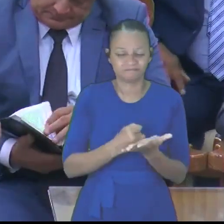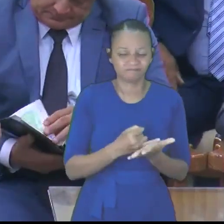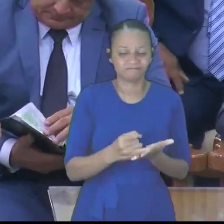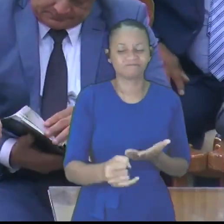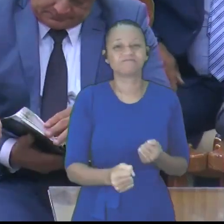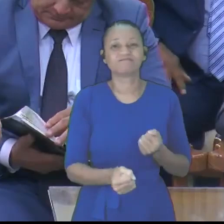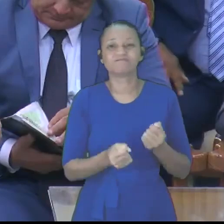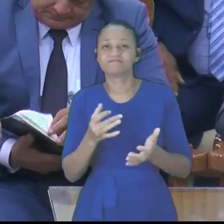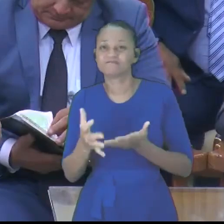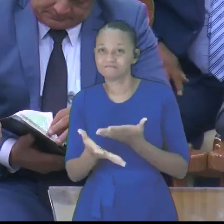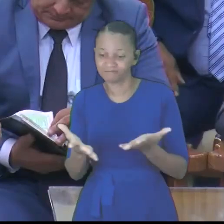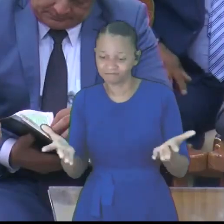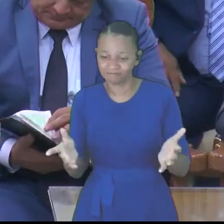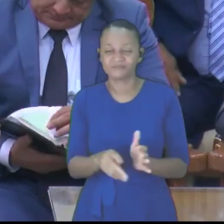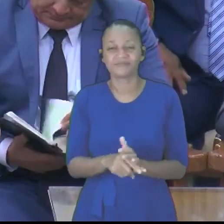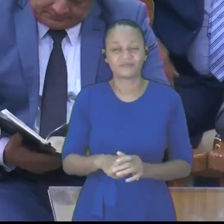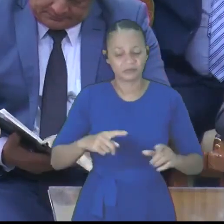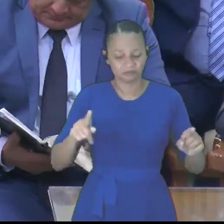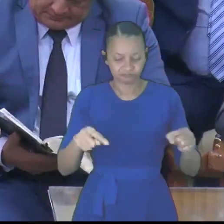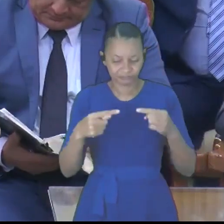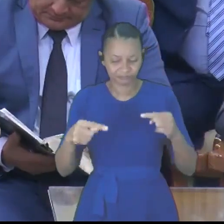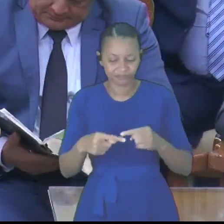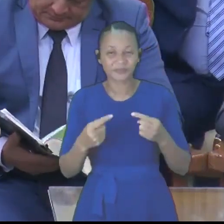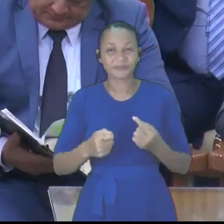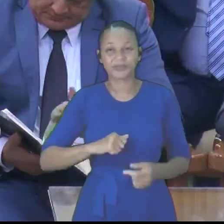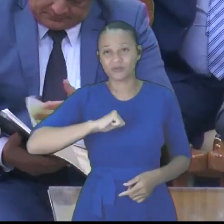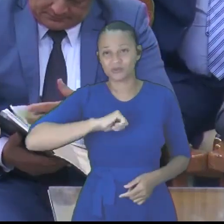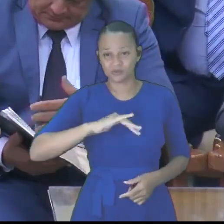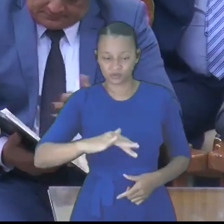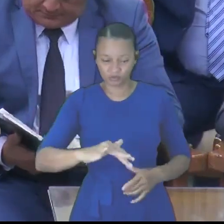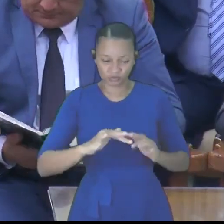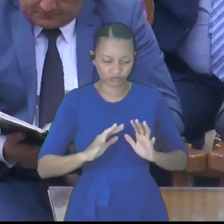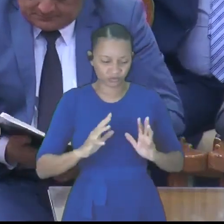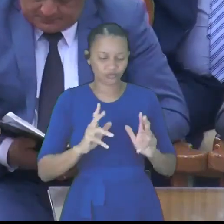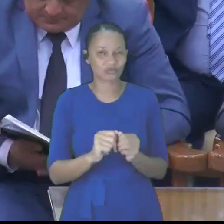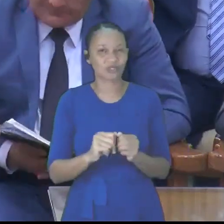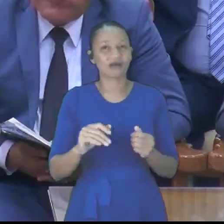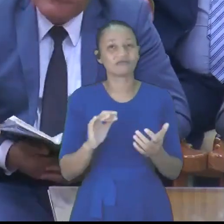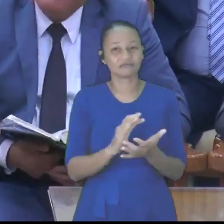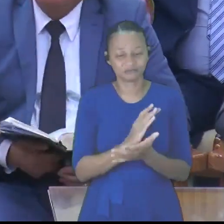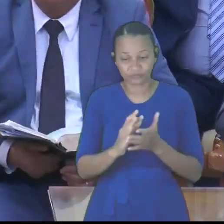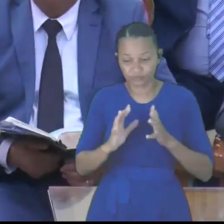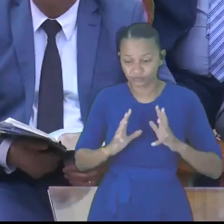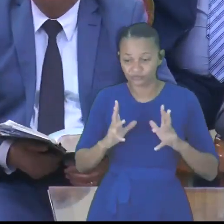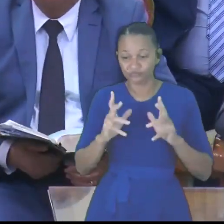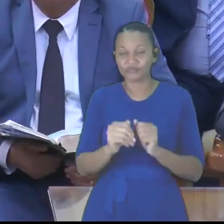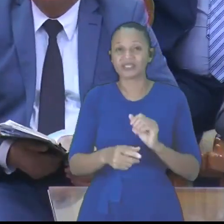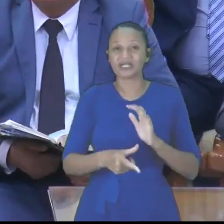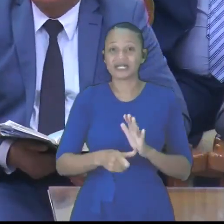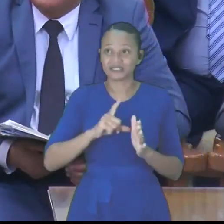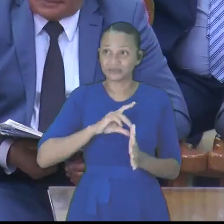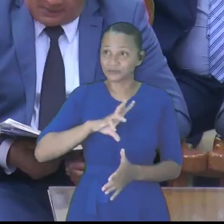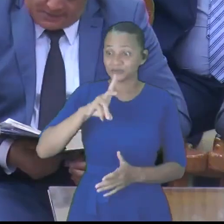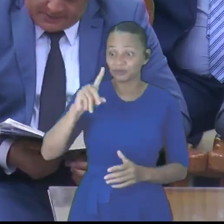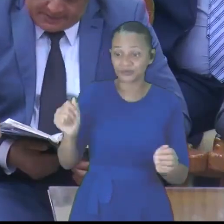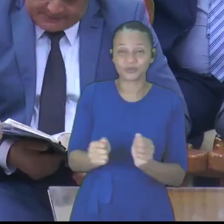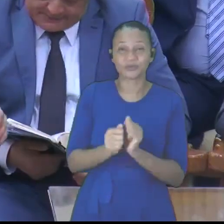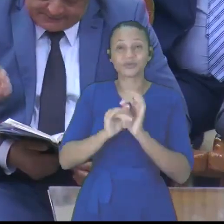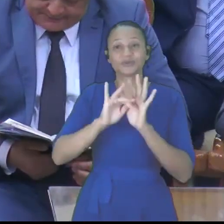dizendo que aquilo ali, em parte, cumpriu a profecia de Joel, em parte, não cumpriu toda, porque só vai se cumprir toda antes que venha o grande e glorioso dia do